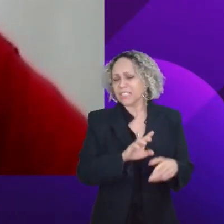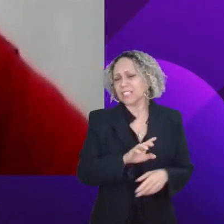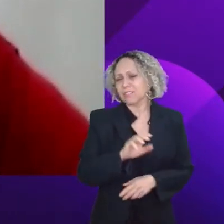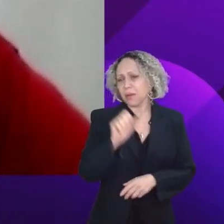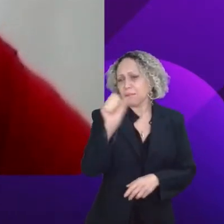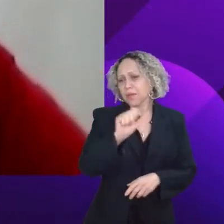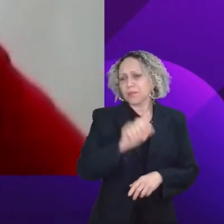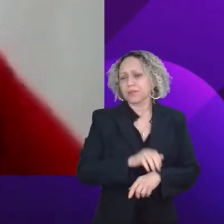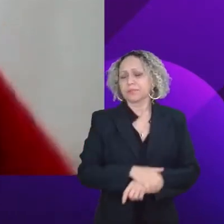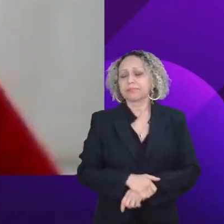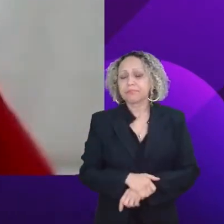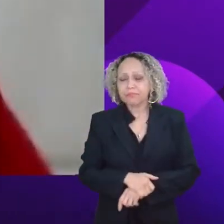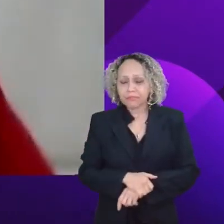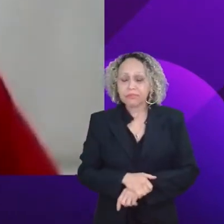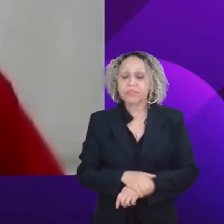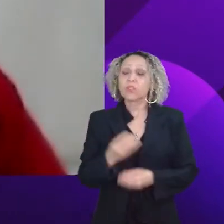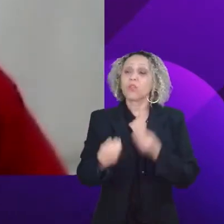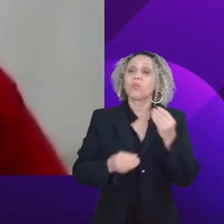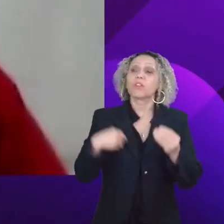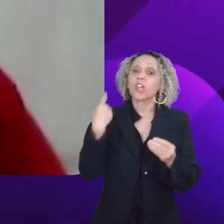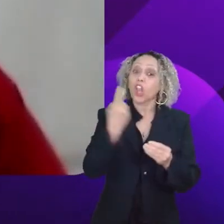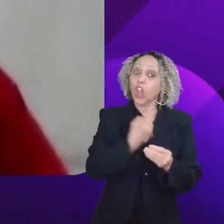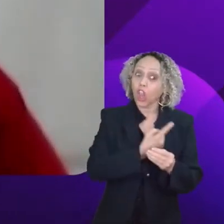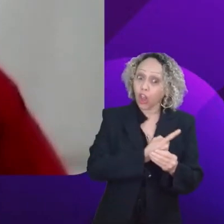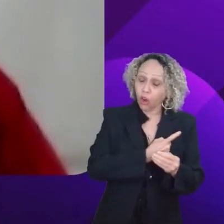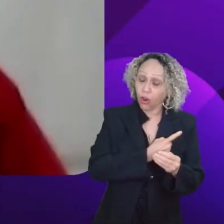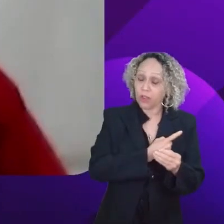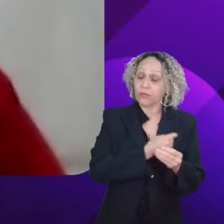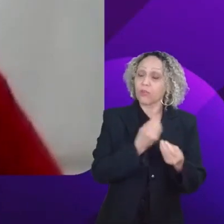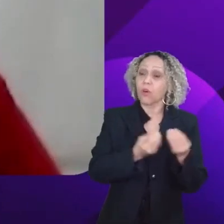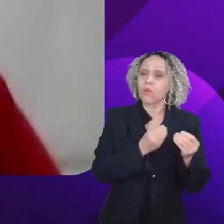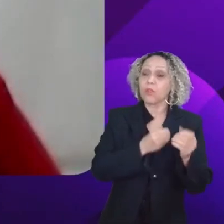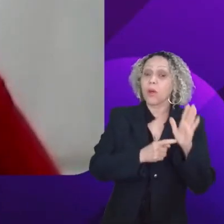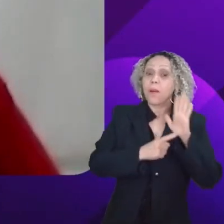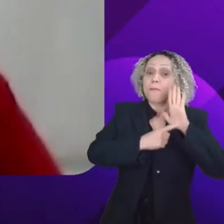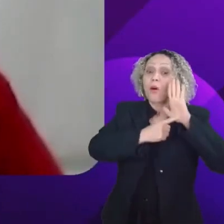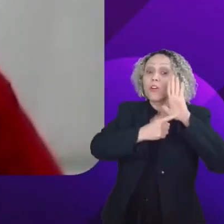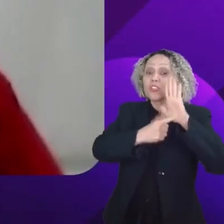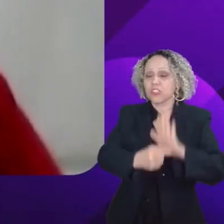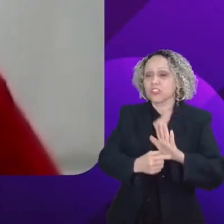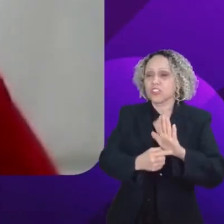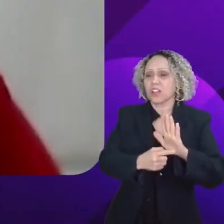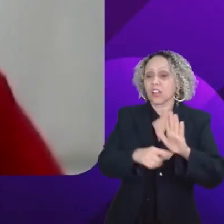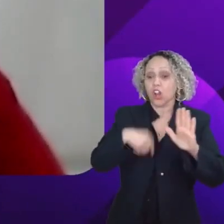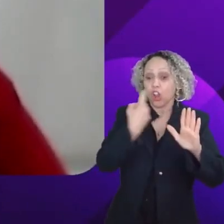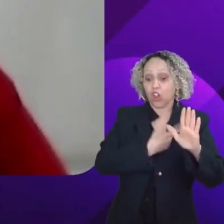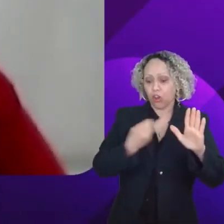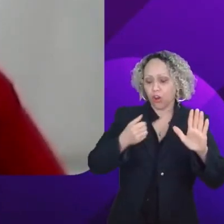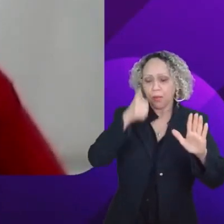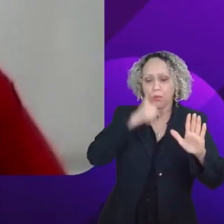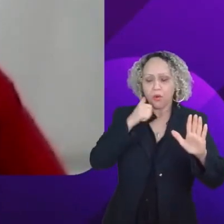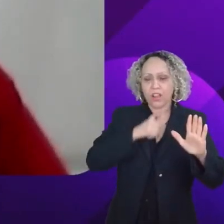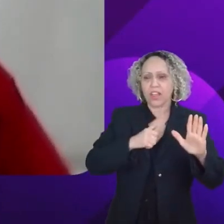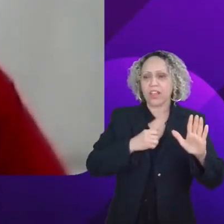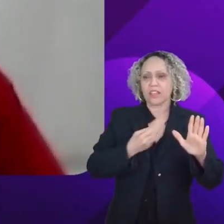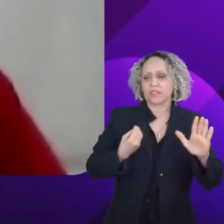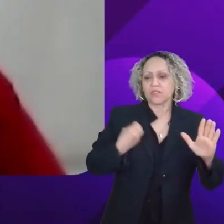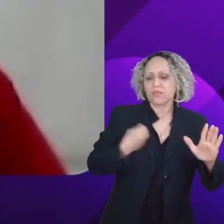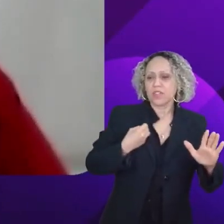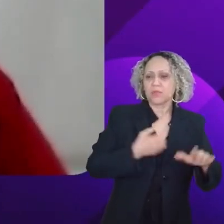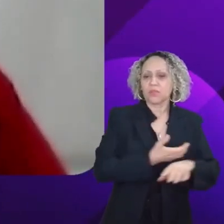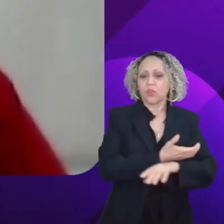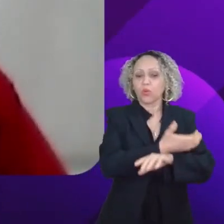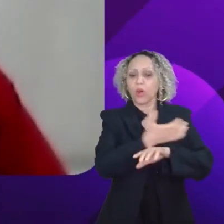para a sociedade, né, o que é a vivência da mulher do campo, o que é a vivência das mulheres das águas, das